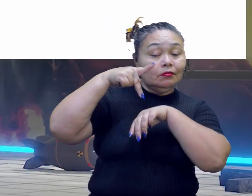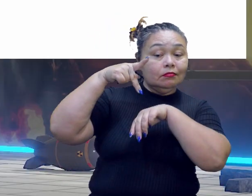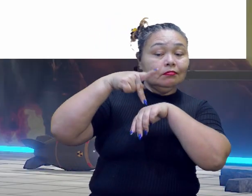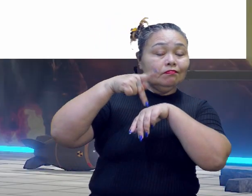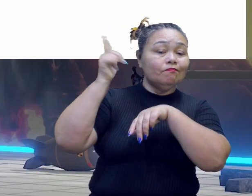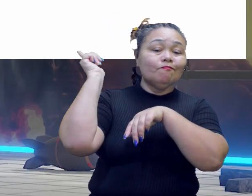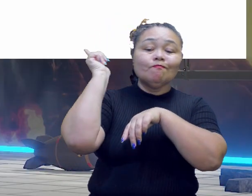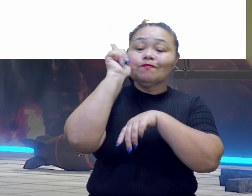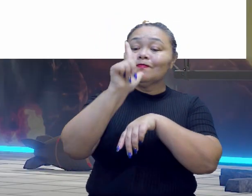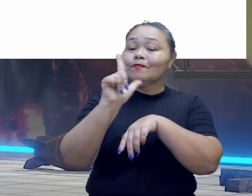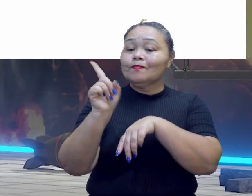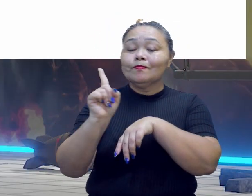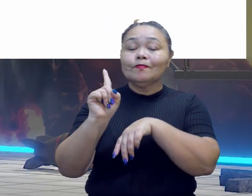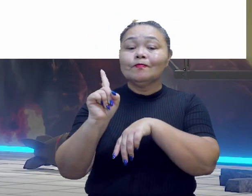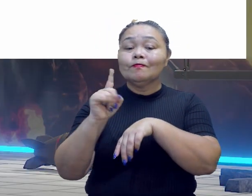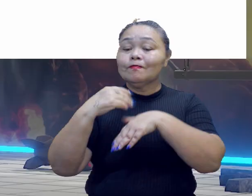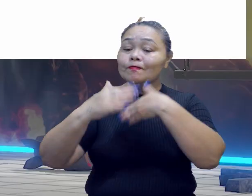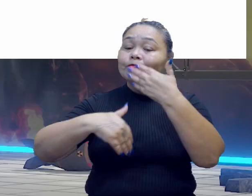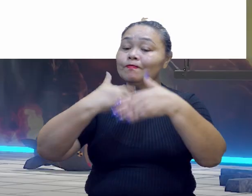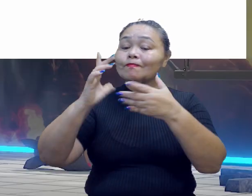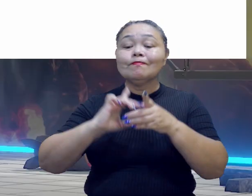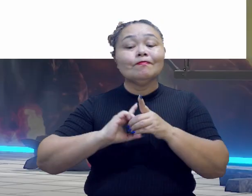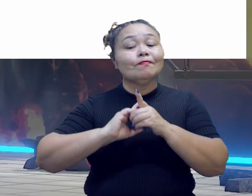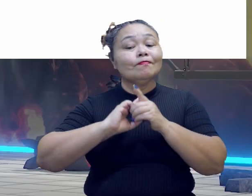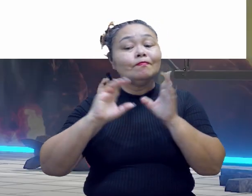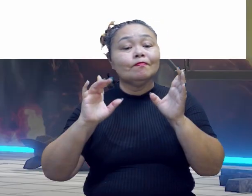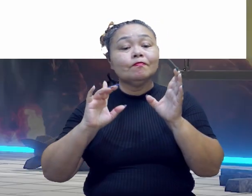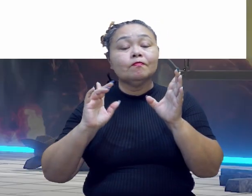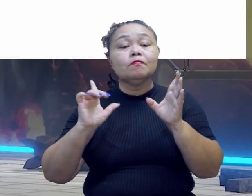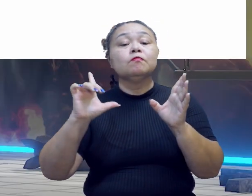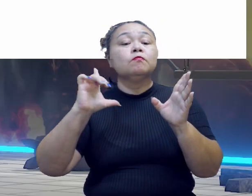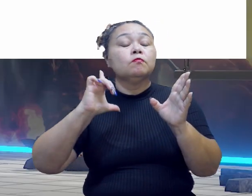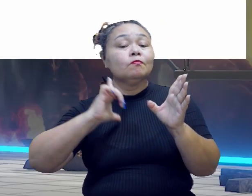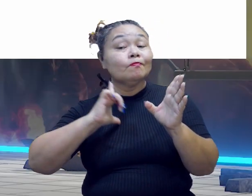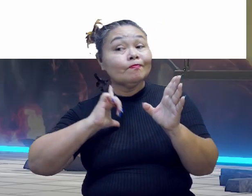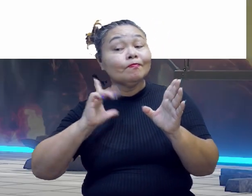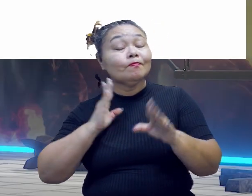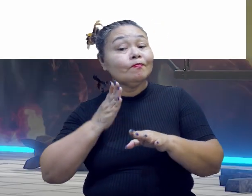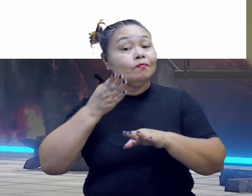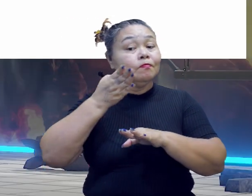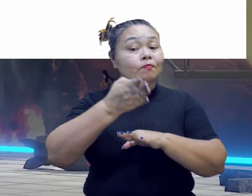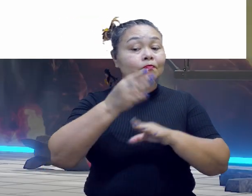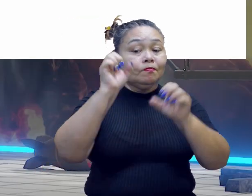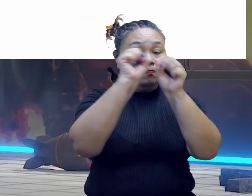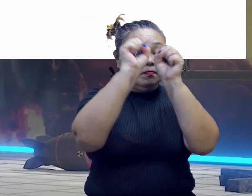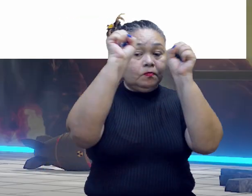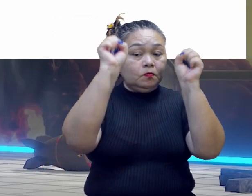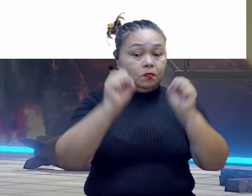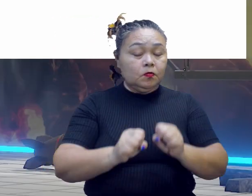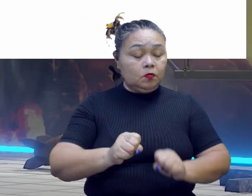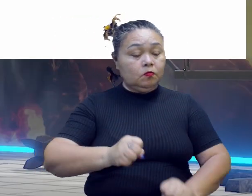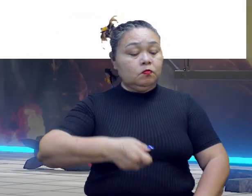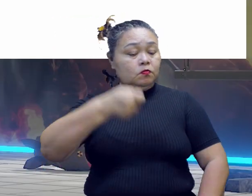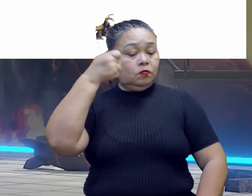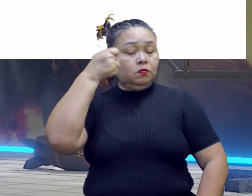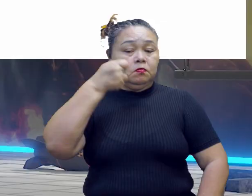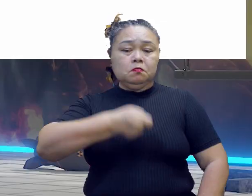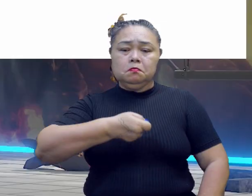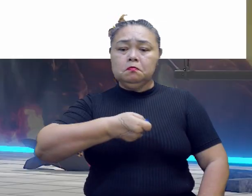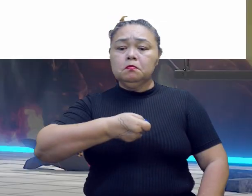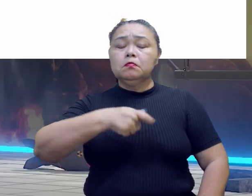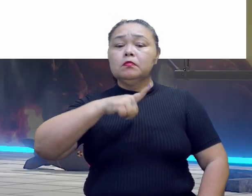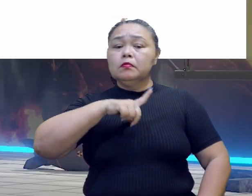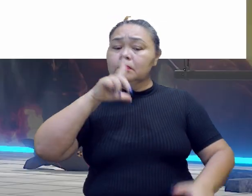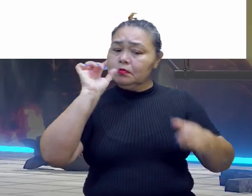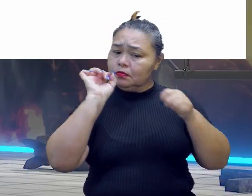não conseguiram o seu processo democrático. Eles tiveram que partir para um sistema ditatorial para